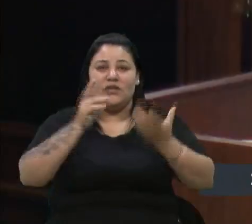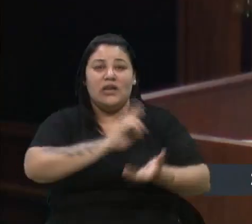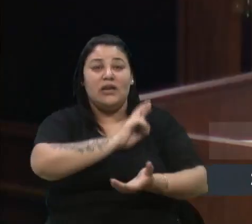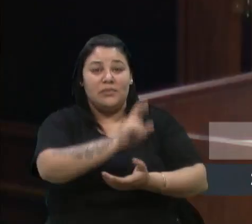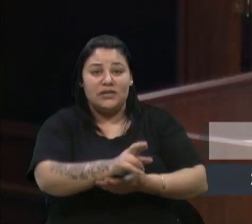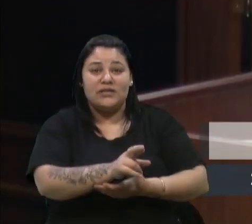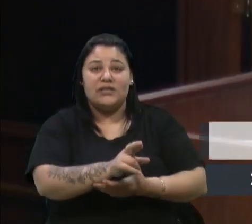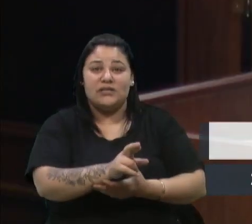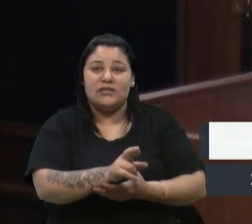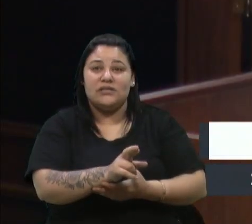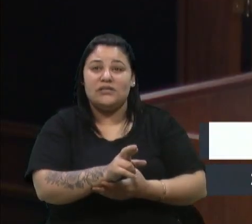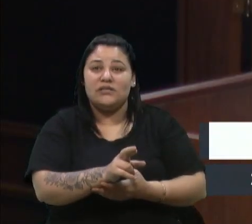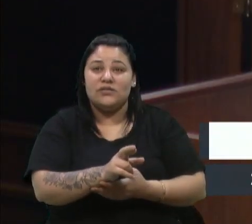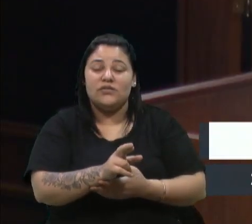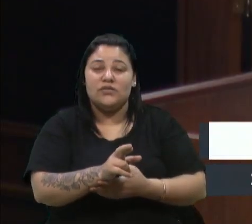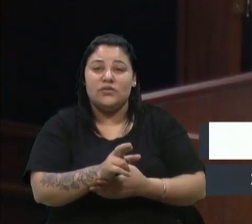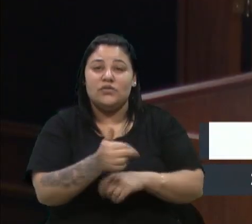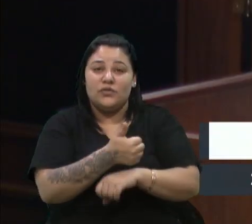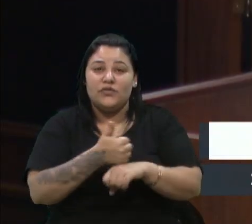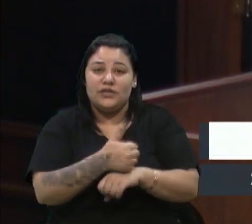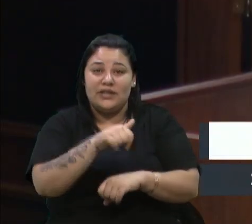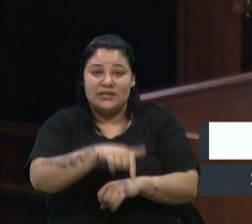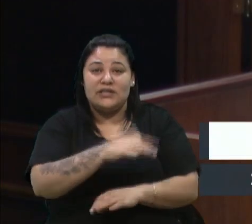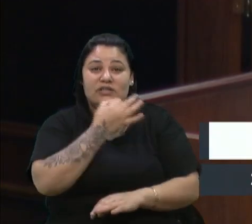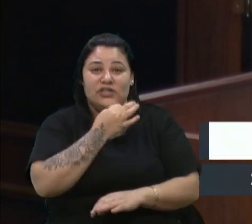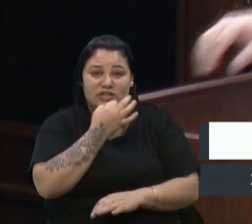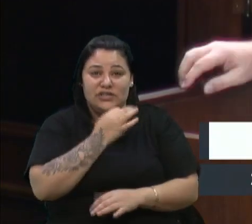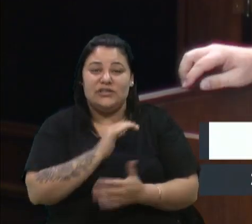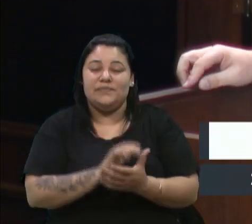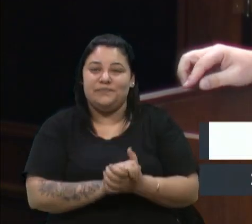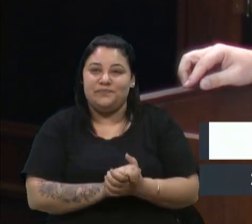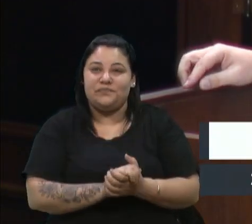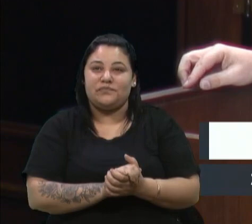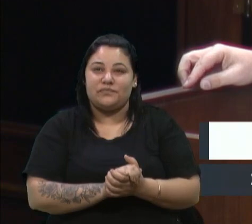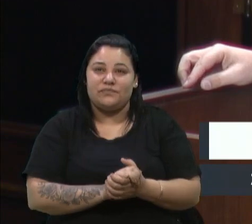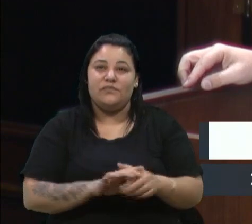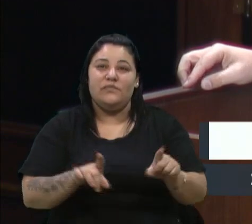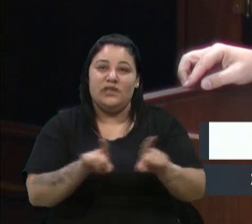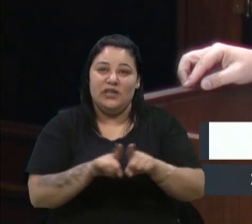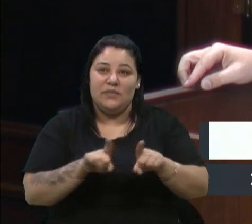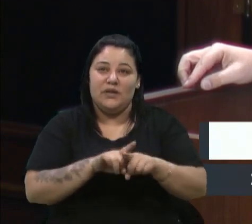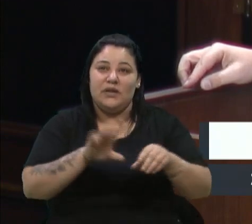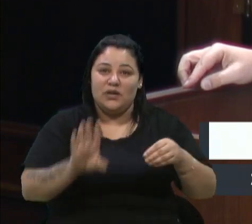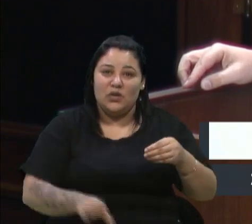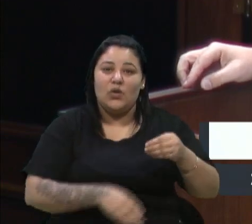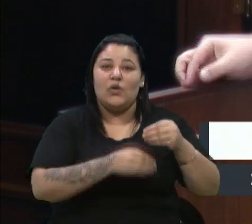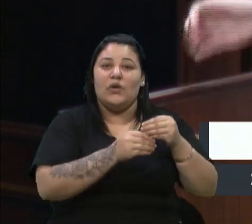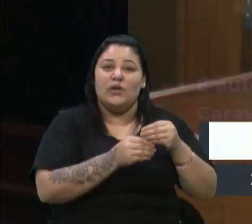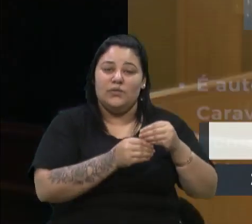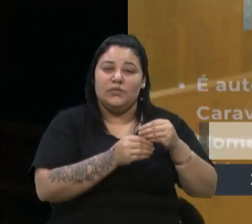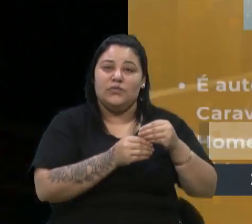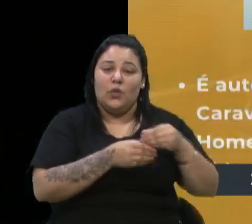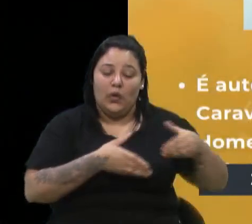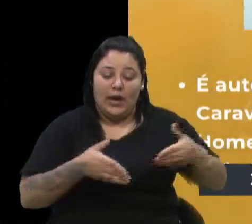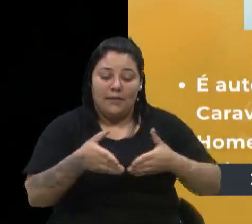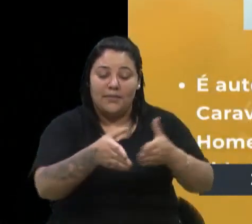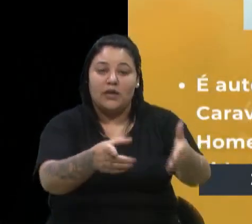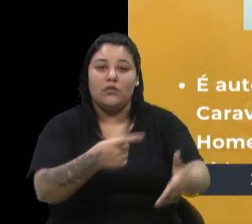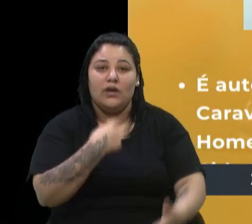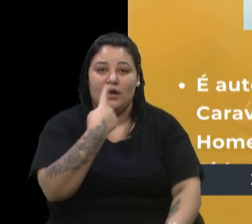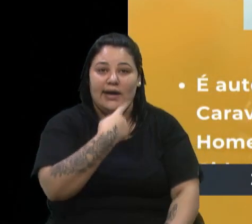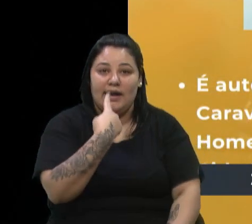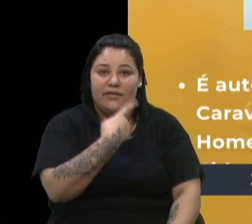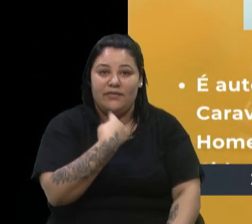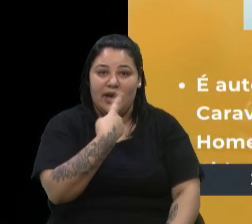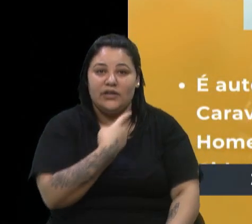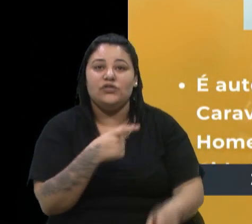né, os corredores de Caxias do Sul. Incluímos a Ultramaratona Caminhos de Caravaggio no calendário oficial de eventos do